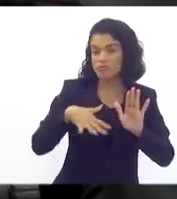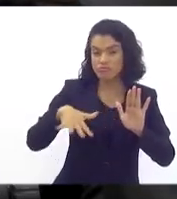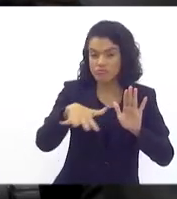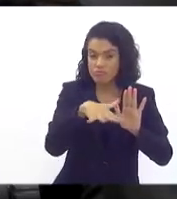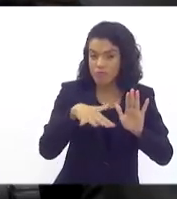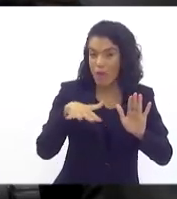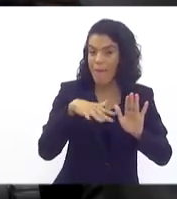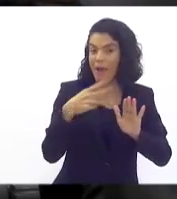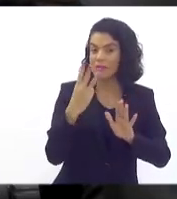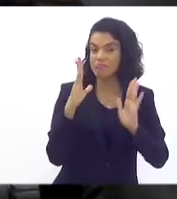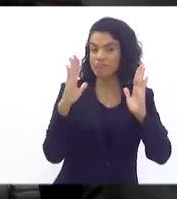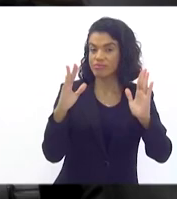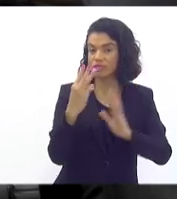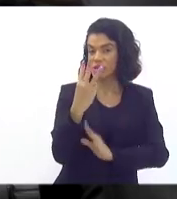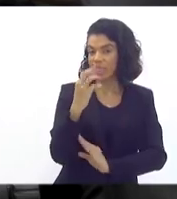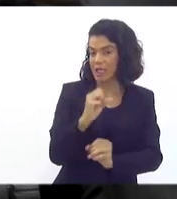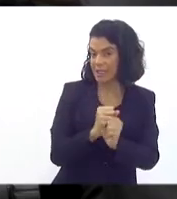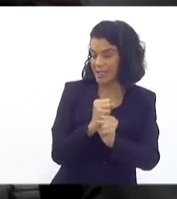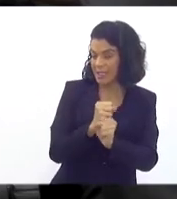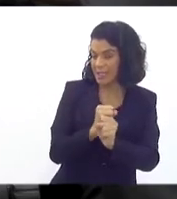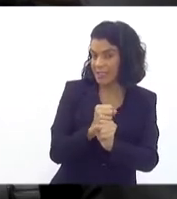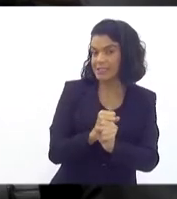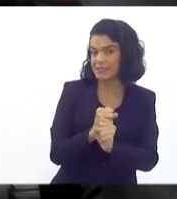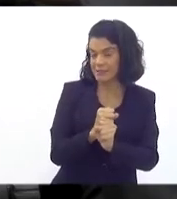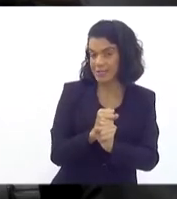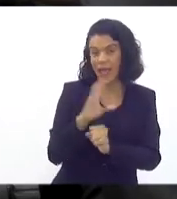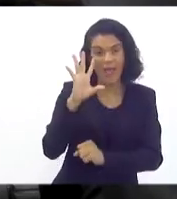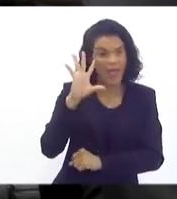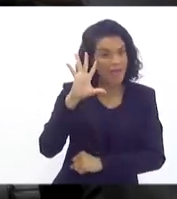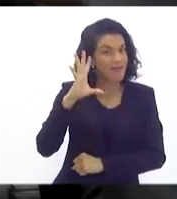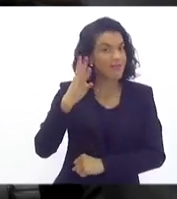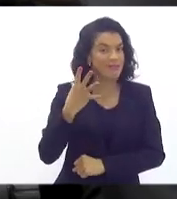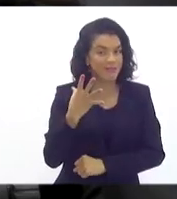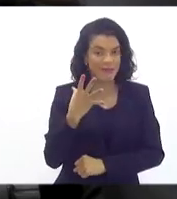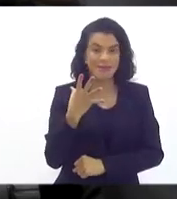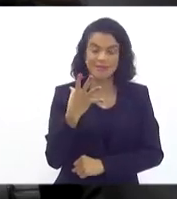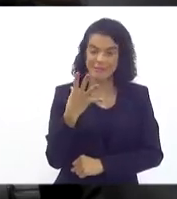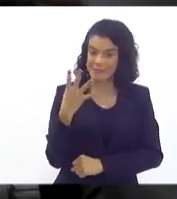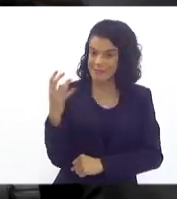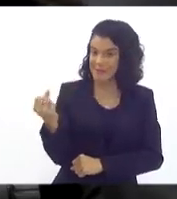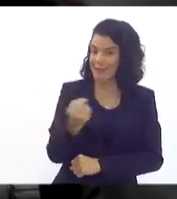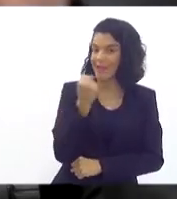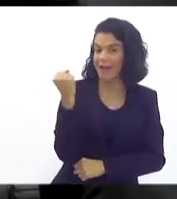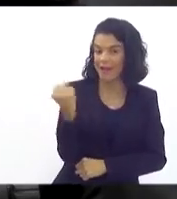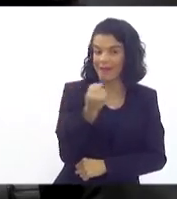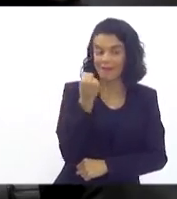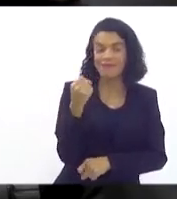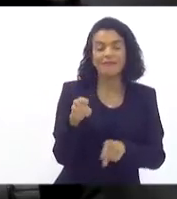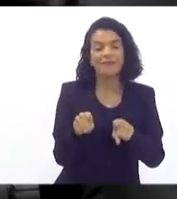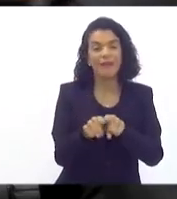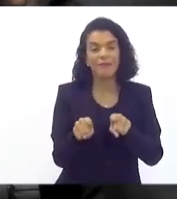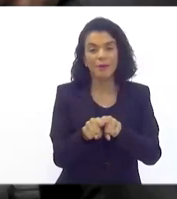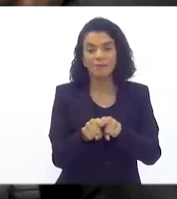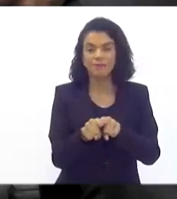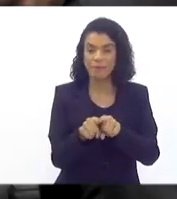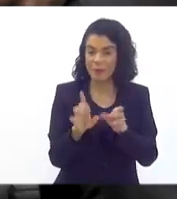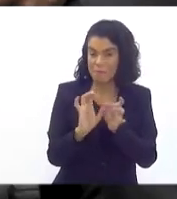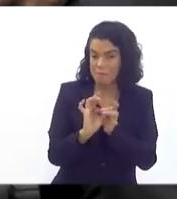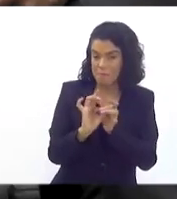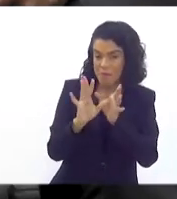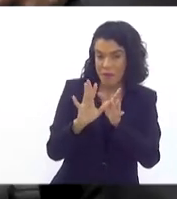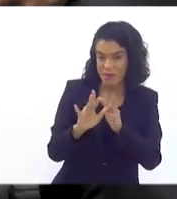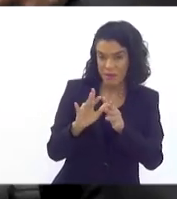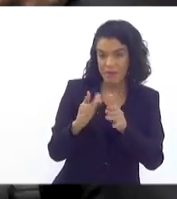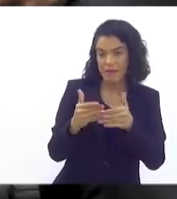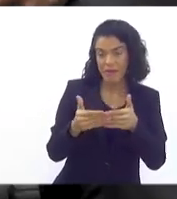30 anos é uma decisão extremamente grave importante E aí Me permita aqui